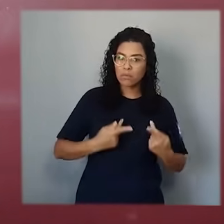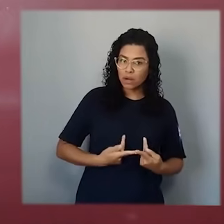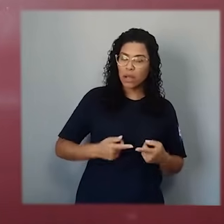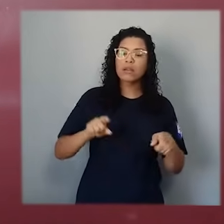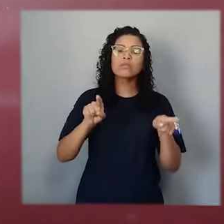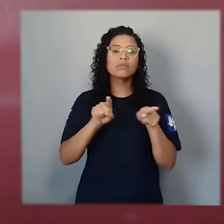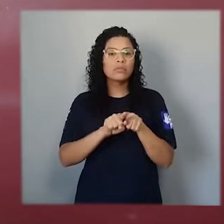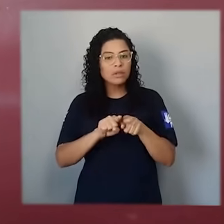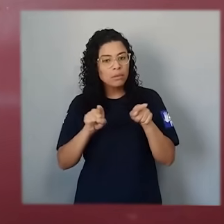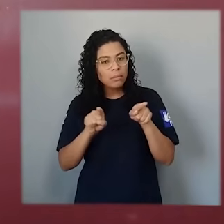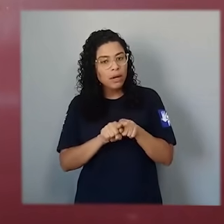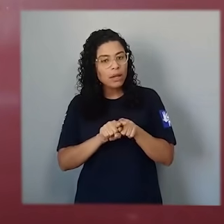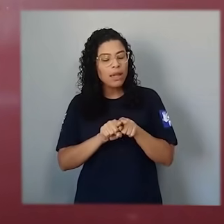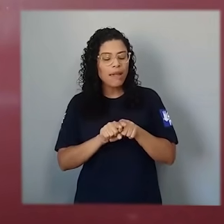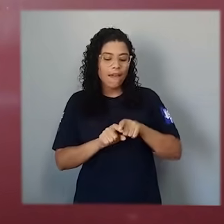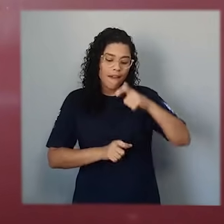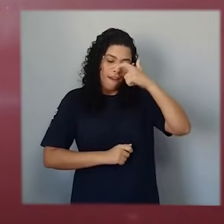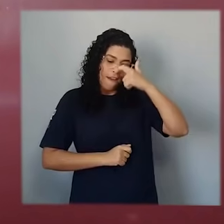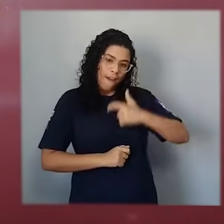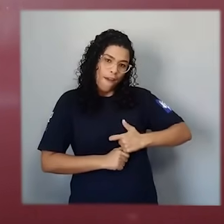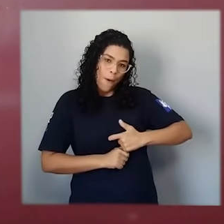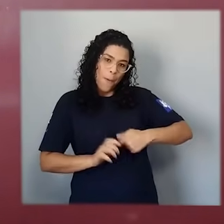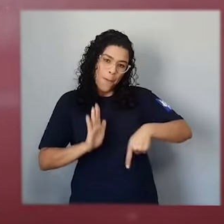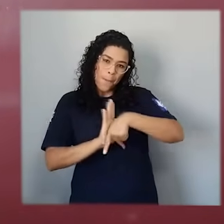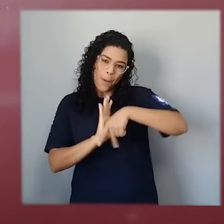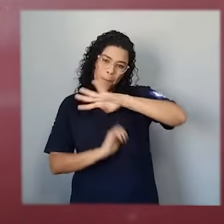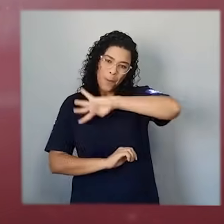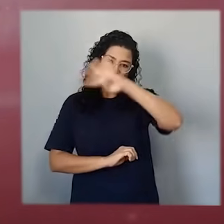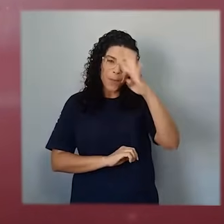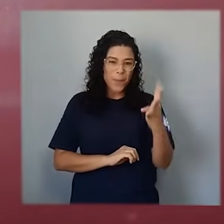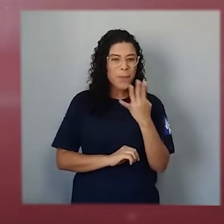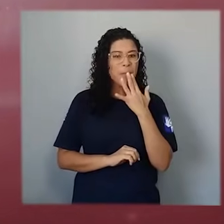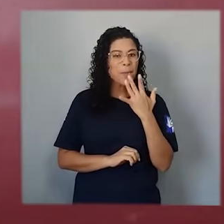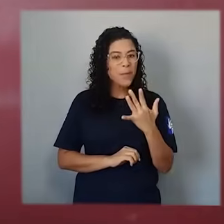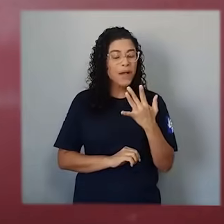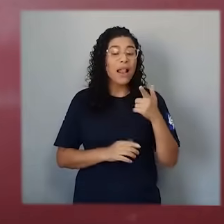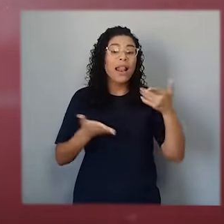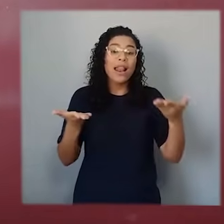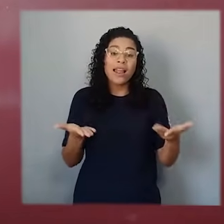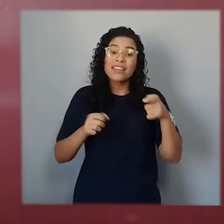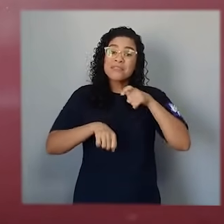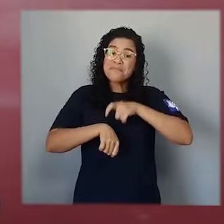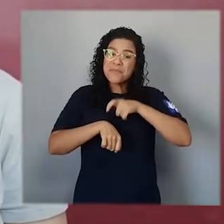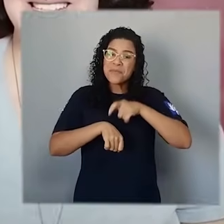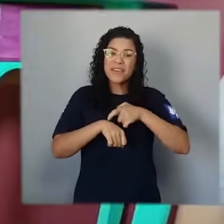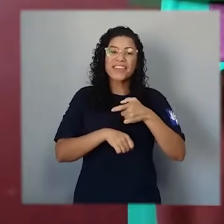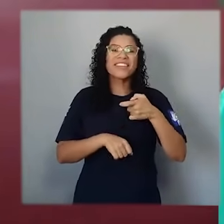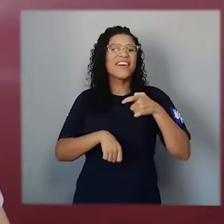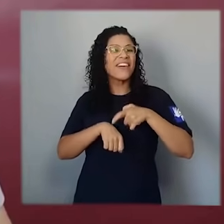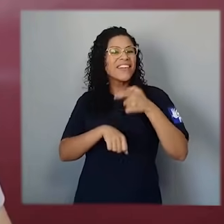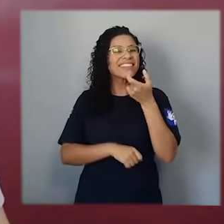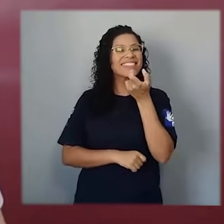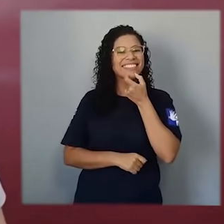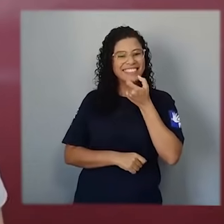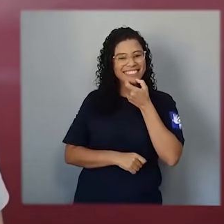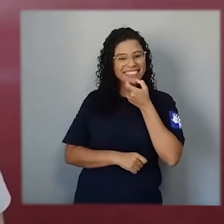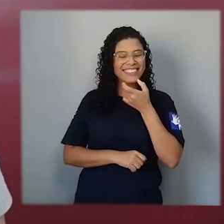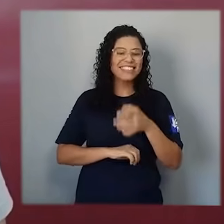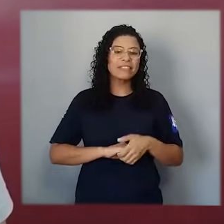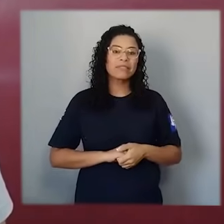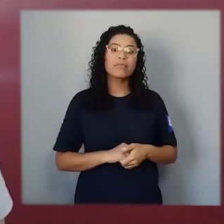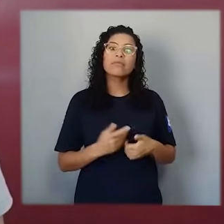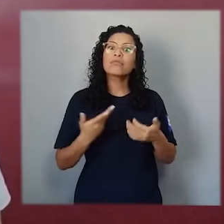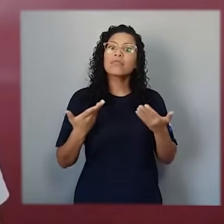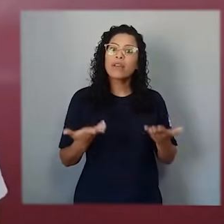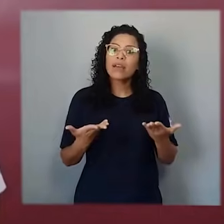os trabalhos do Eu Sou um Arco-Íris, que vocês fizeram lá no quadro É Hora do Inglês.